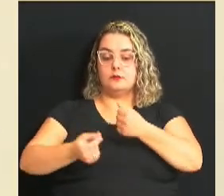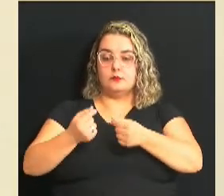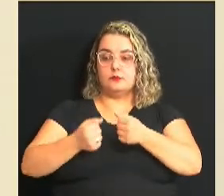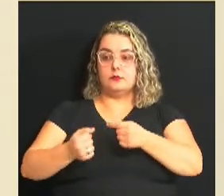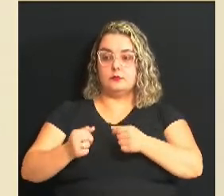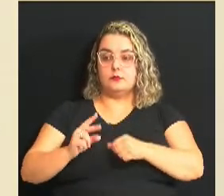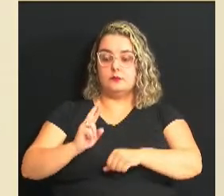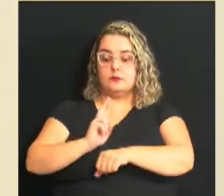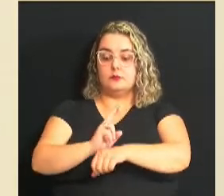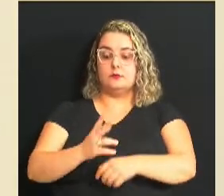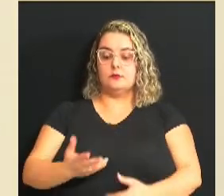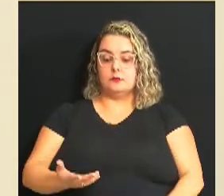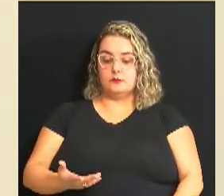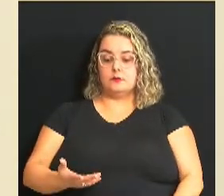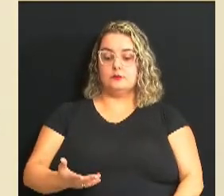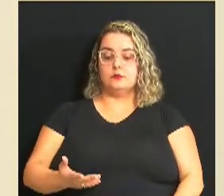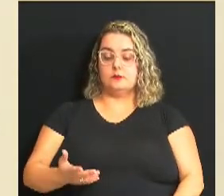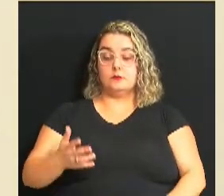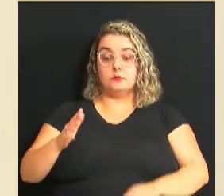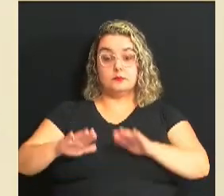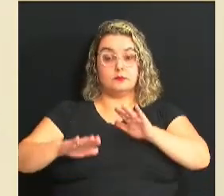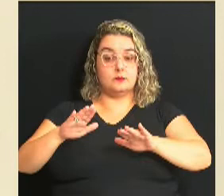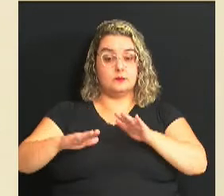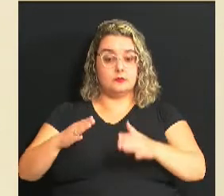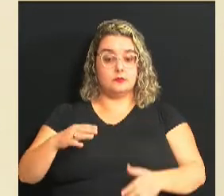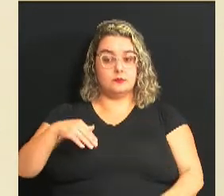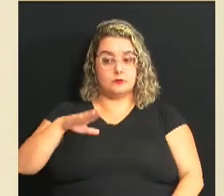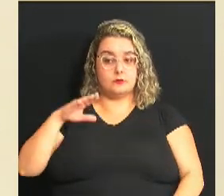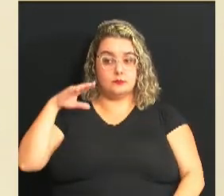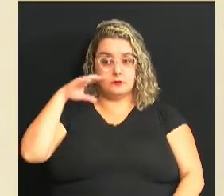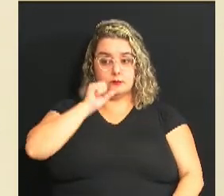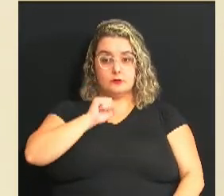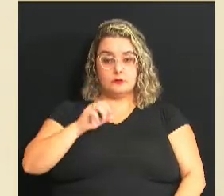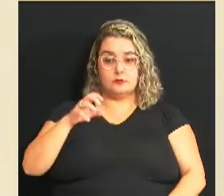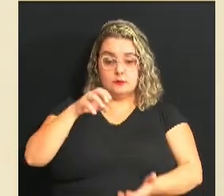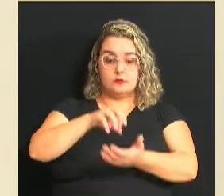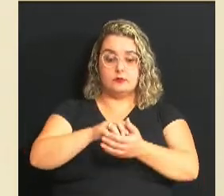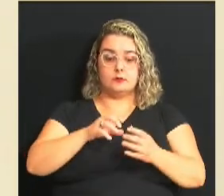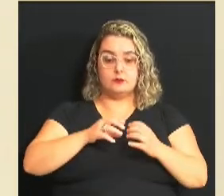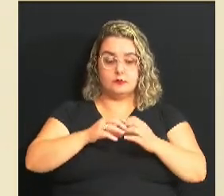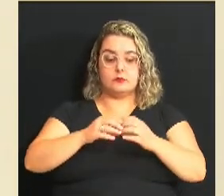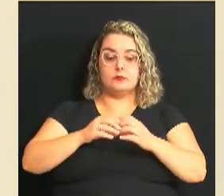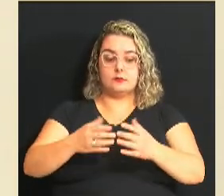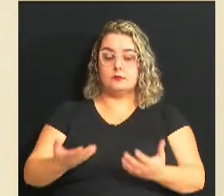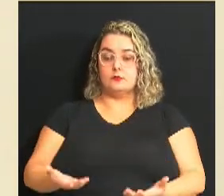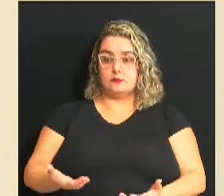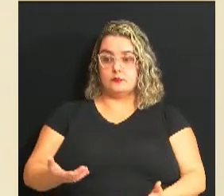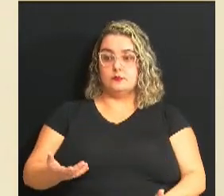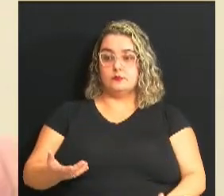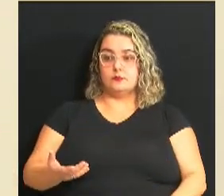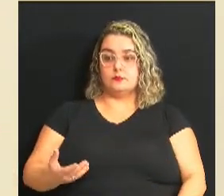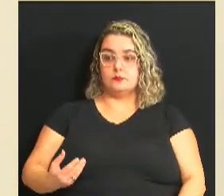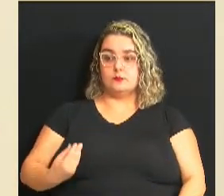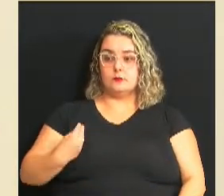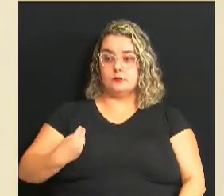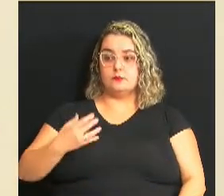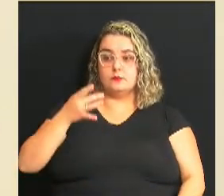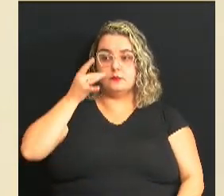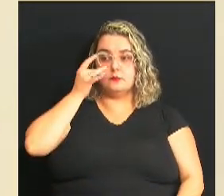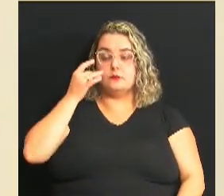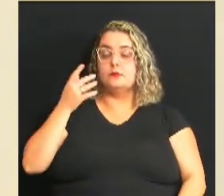sabe nós tenhamos o mais rápido possível o centro de convivência em funcionamento, né? É verdade.